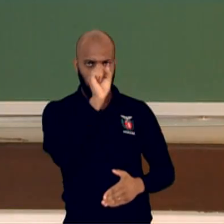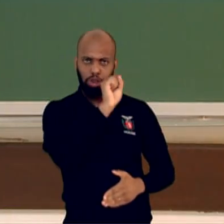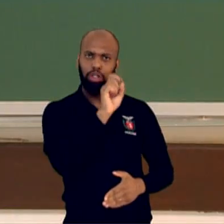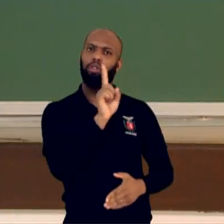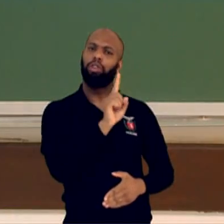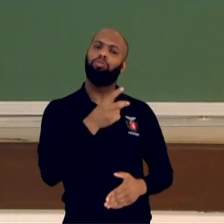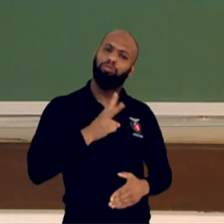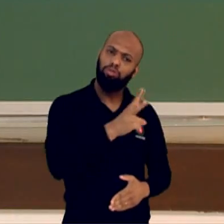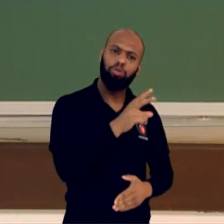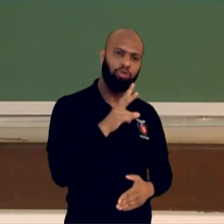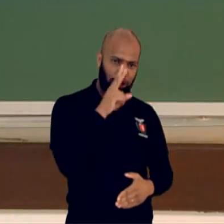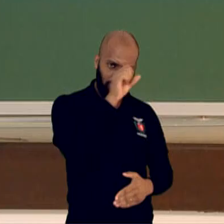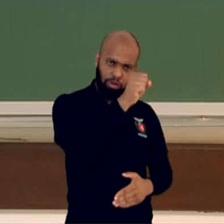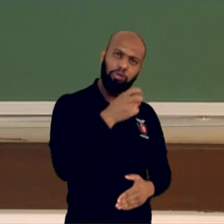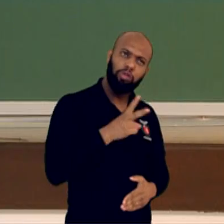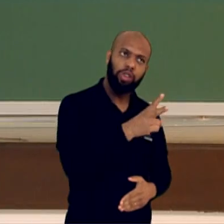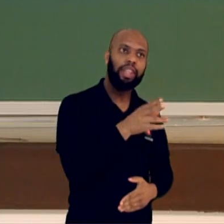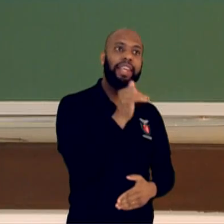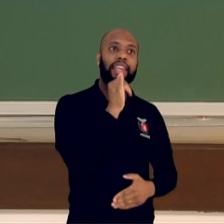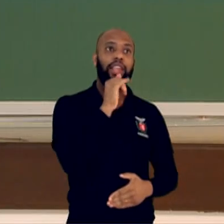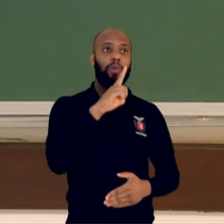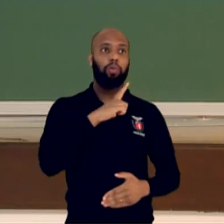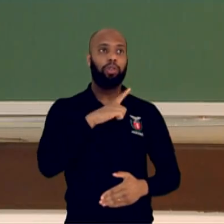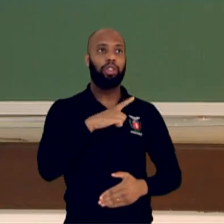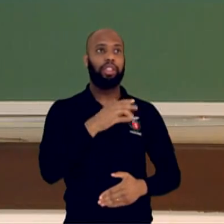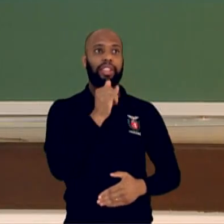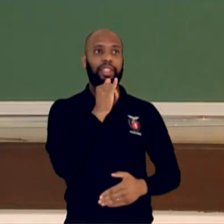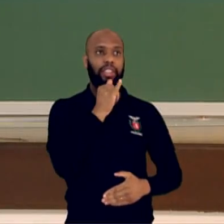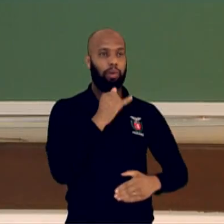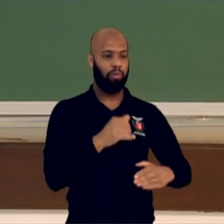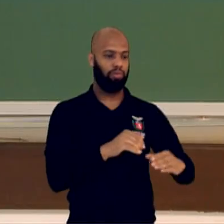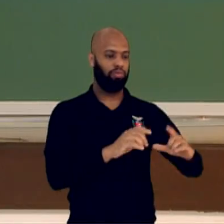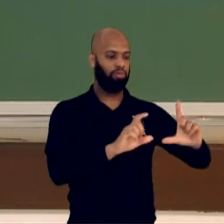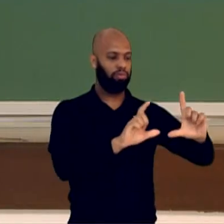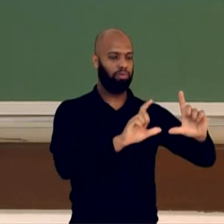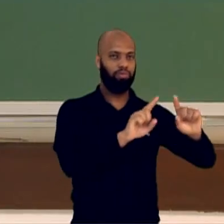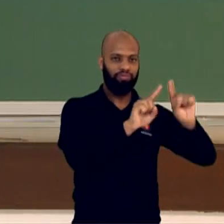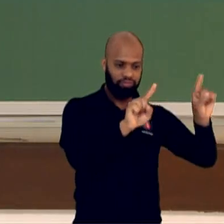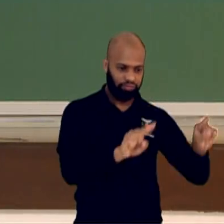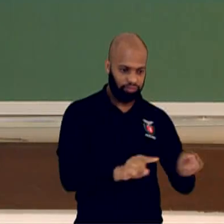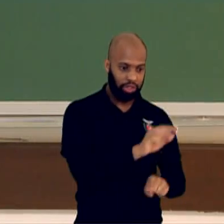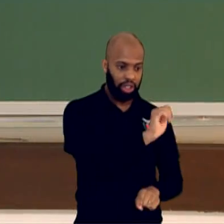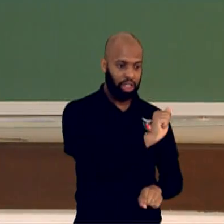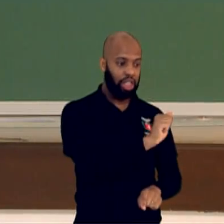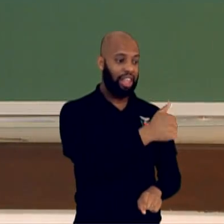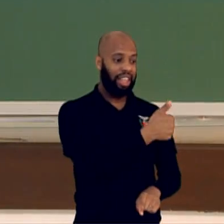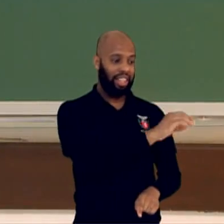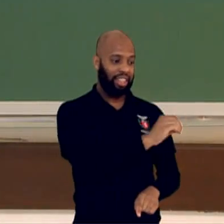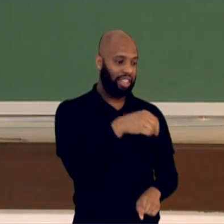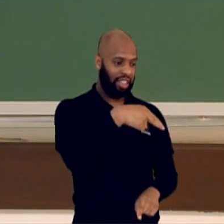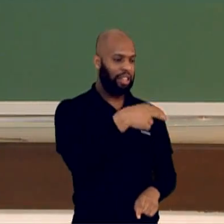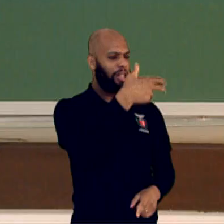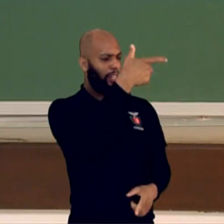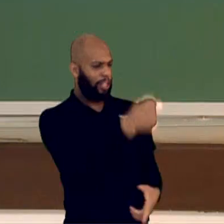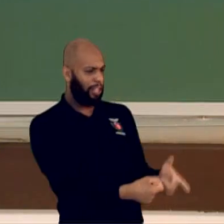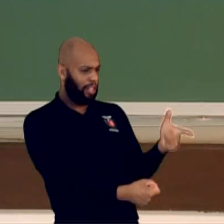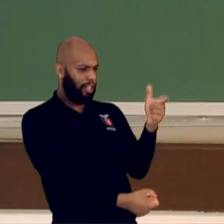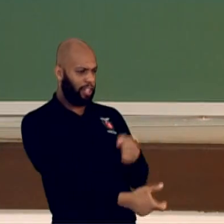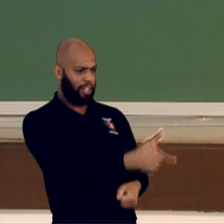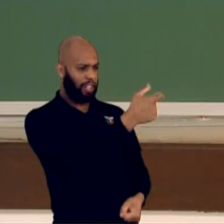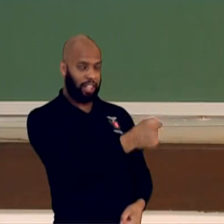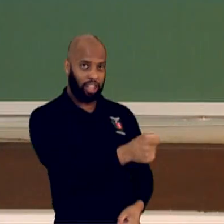ó, de 100 newtons, por exemplo, eu vou ter que fazer um esforço de 100 newtons para movimentar. Não